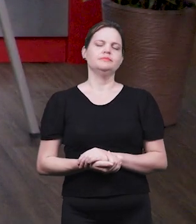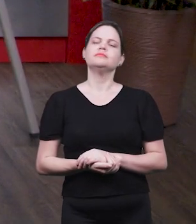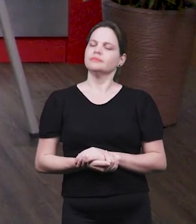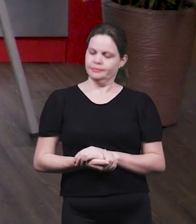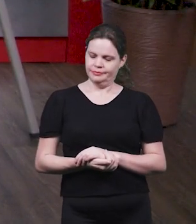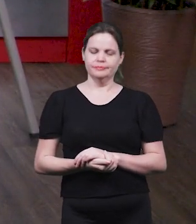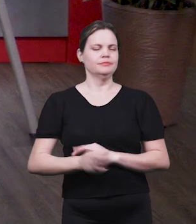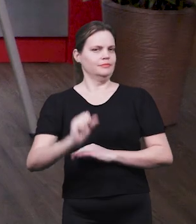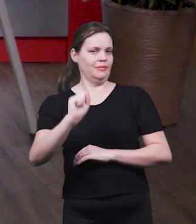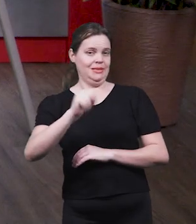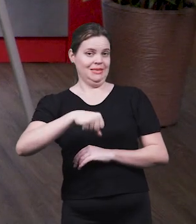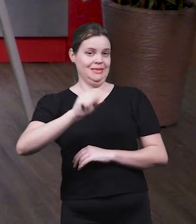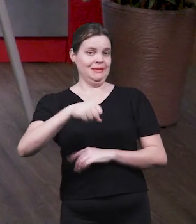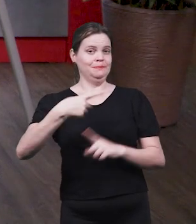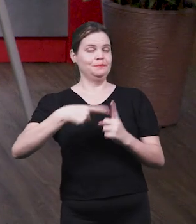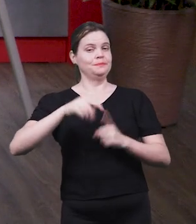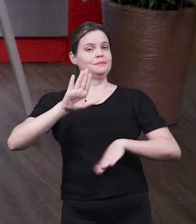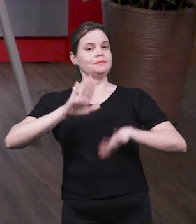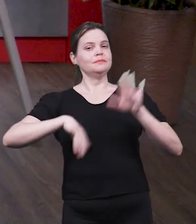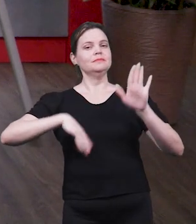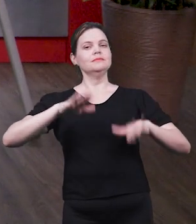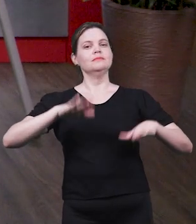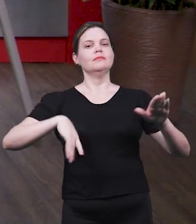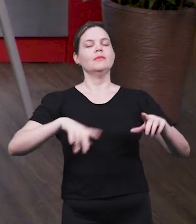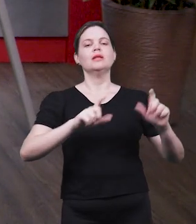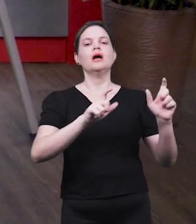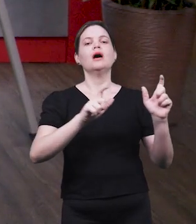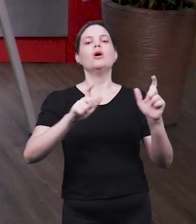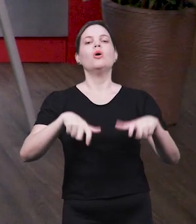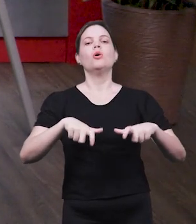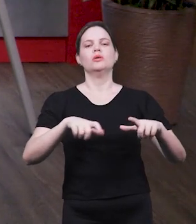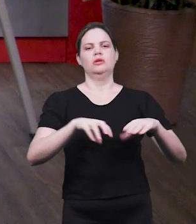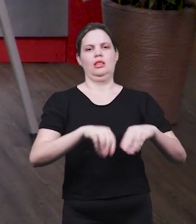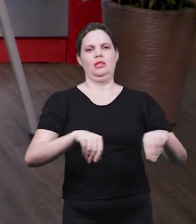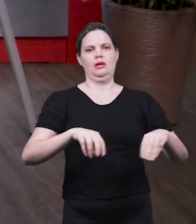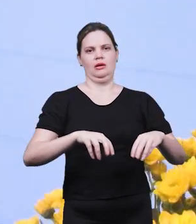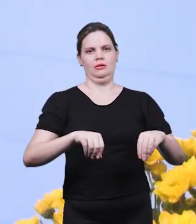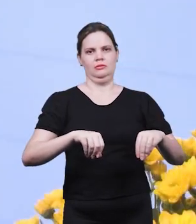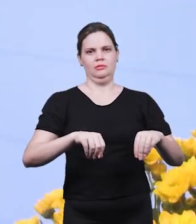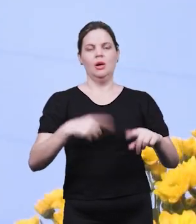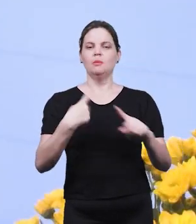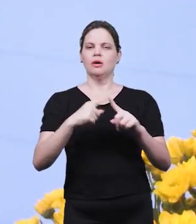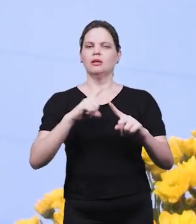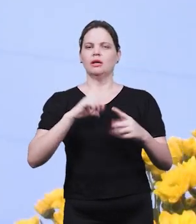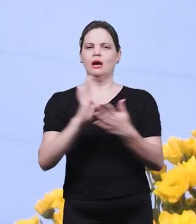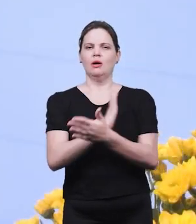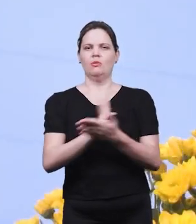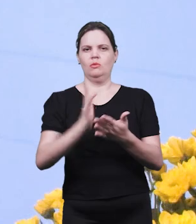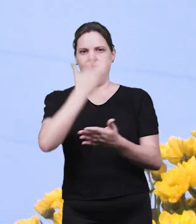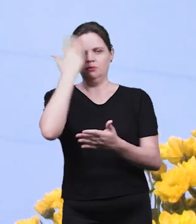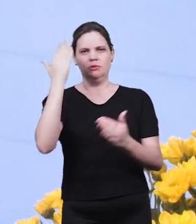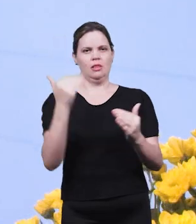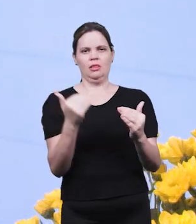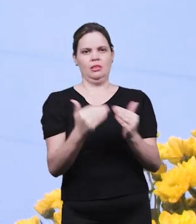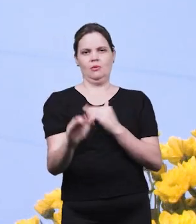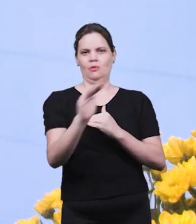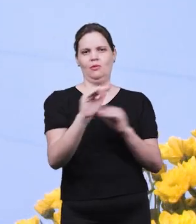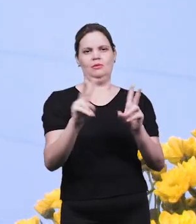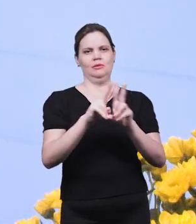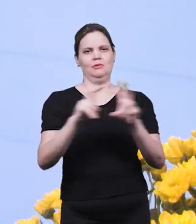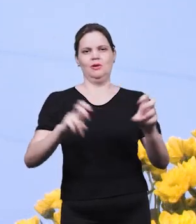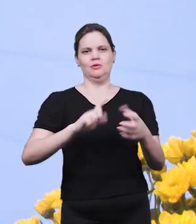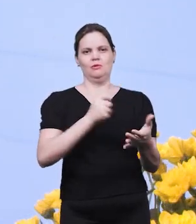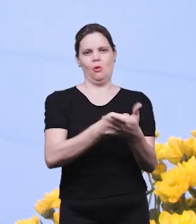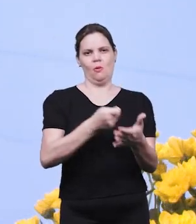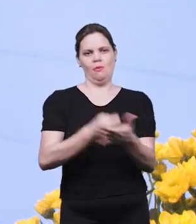Existe sim, vai depender aonde está esse equívoco. Tem muitas pessoas que não concordam com essa